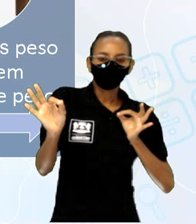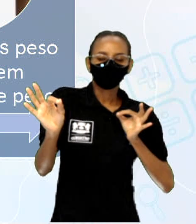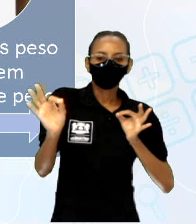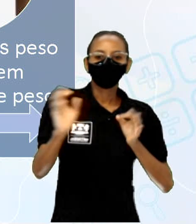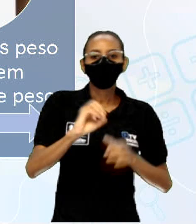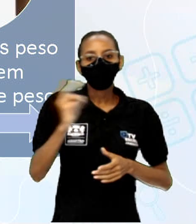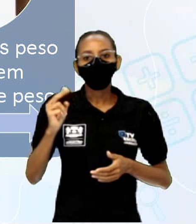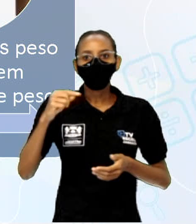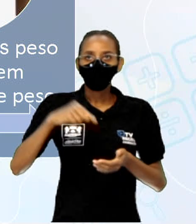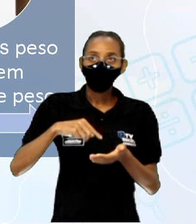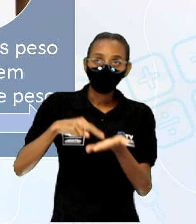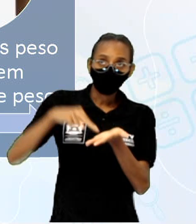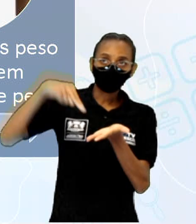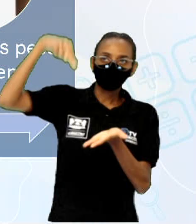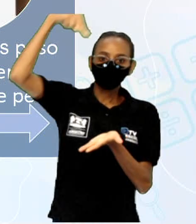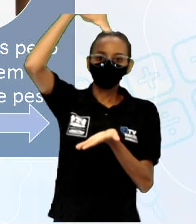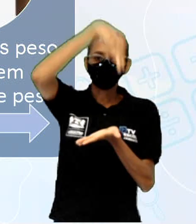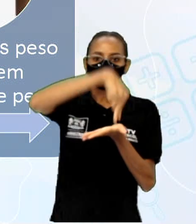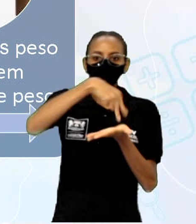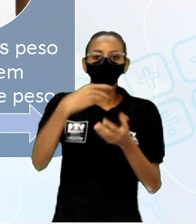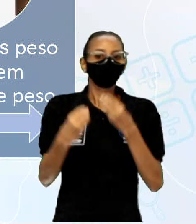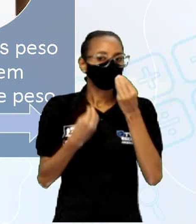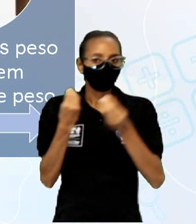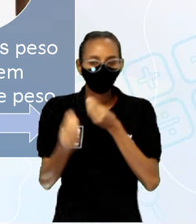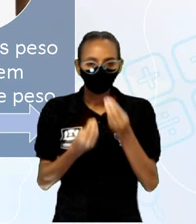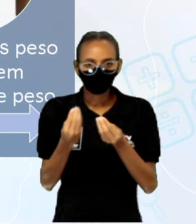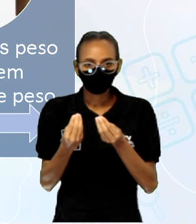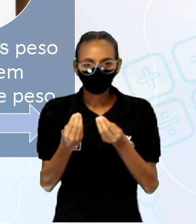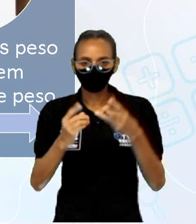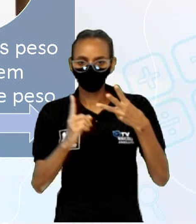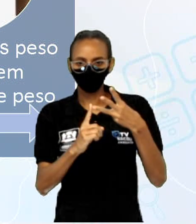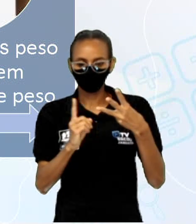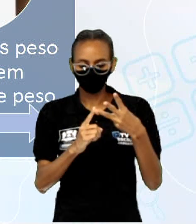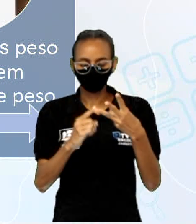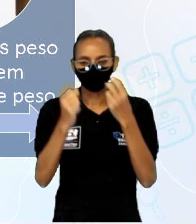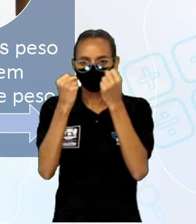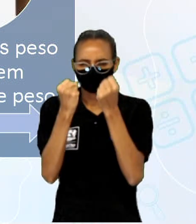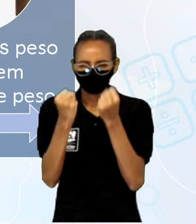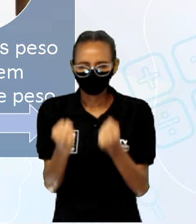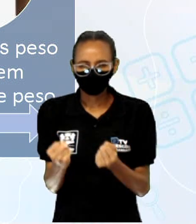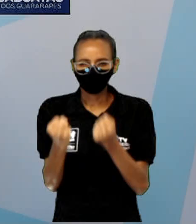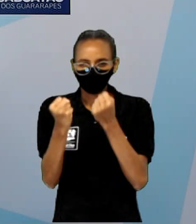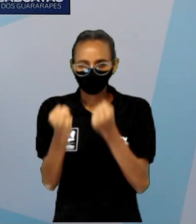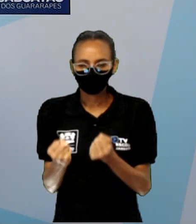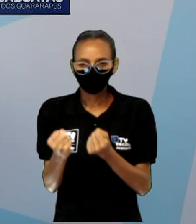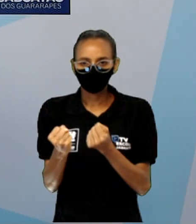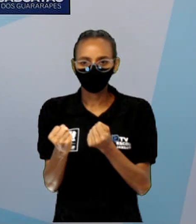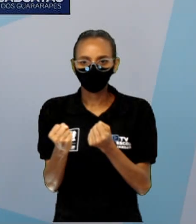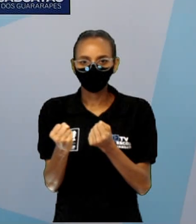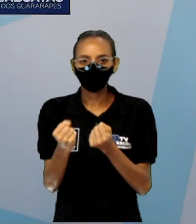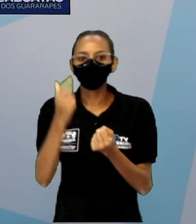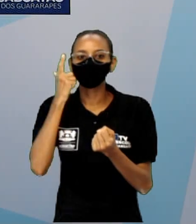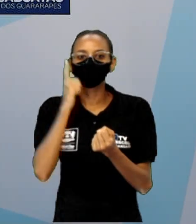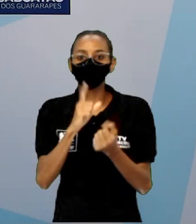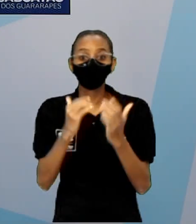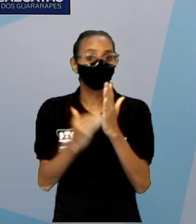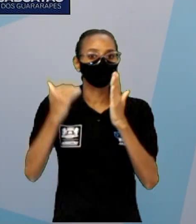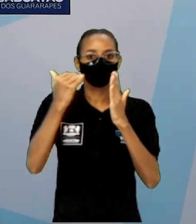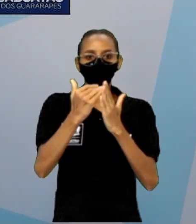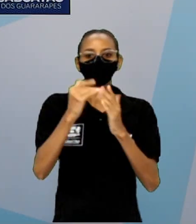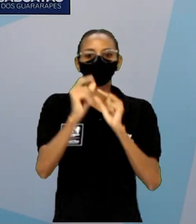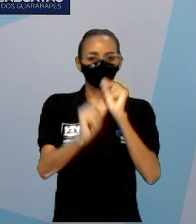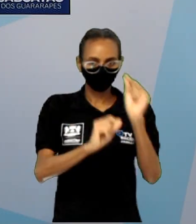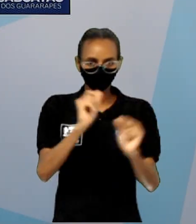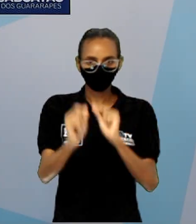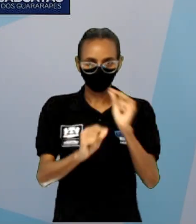Né? Levantou mais peso possível em quantidade de peso aquele que ele colocou. Então, trabalhar na relação de peso. Então, o